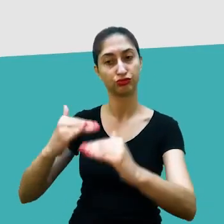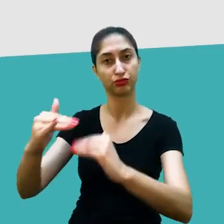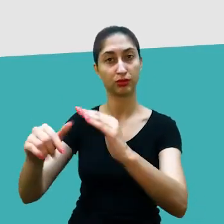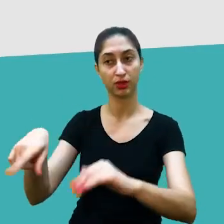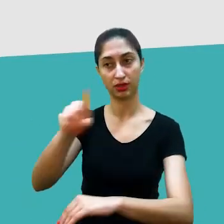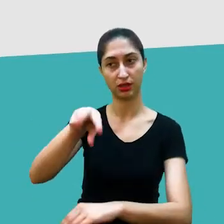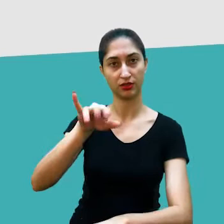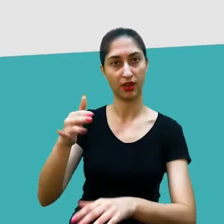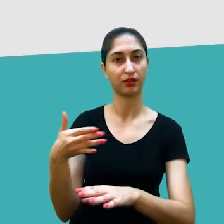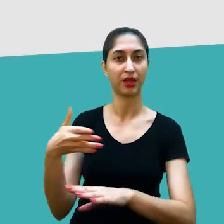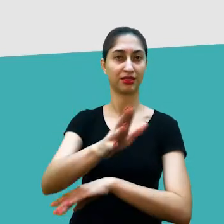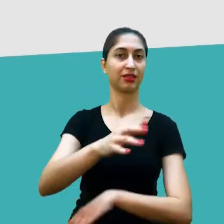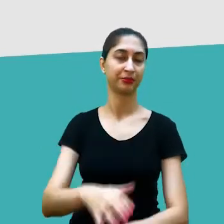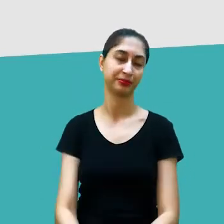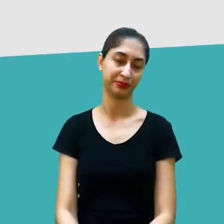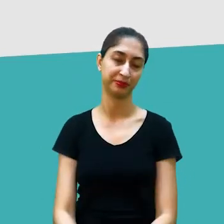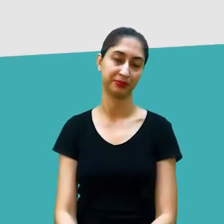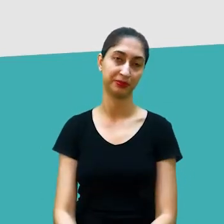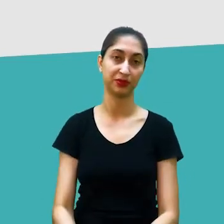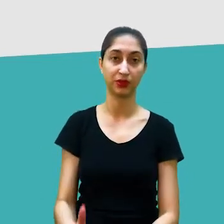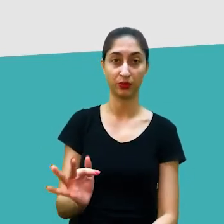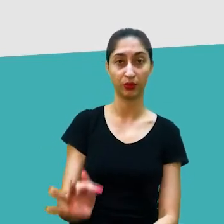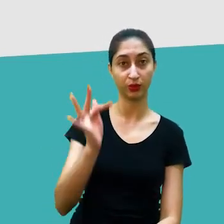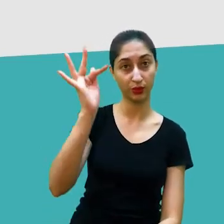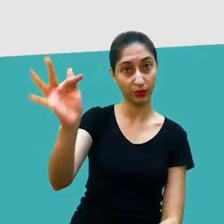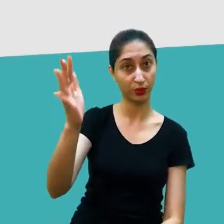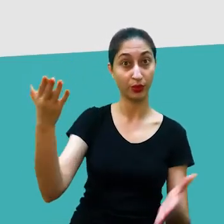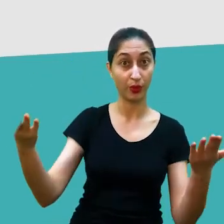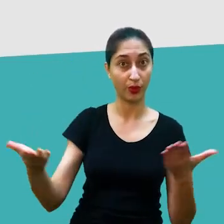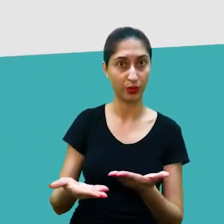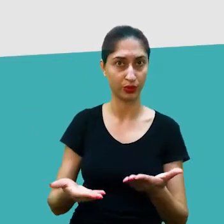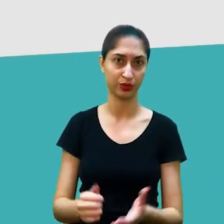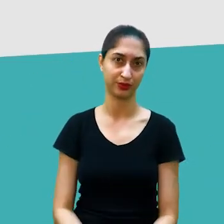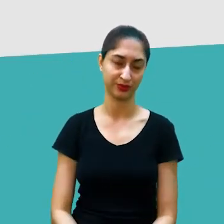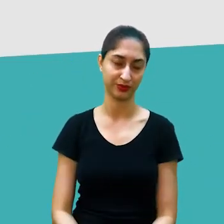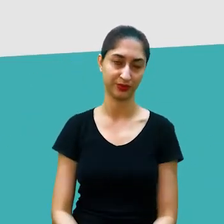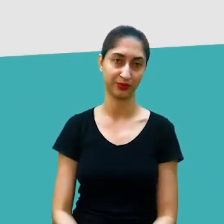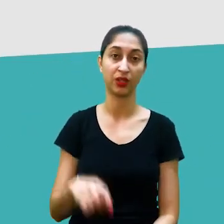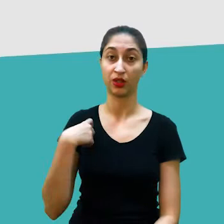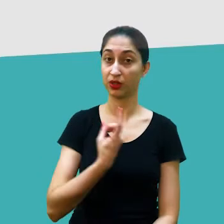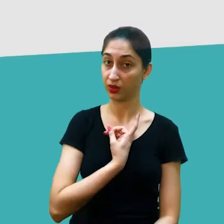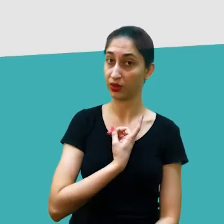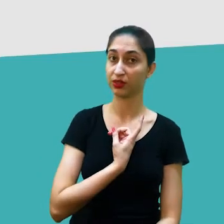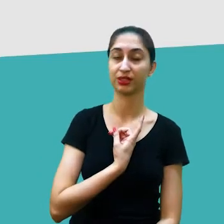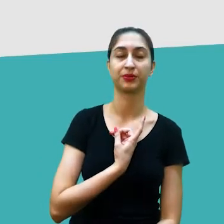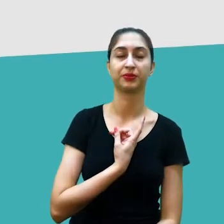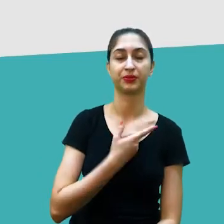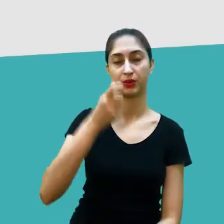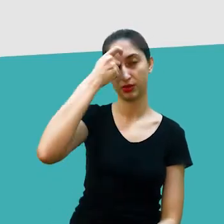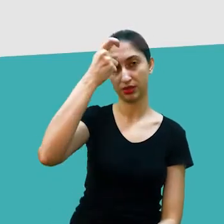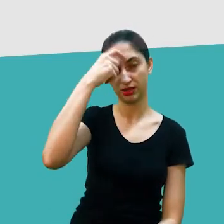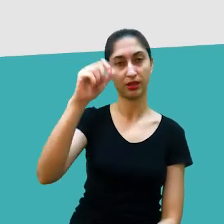vão passar depois. Então, todo o futuro é construído hoje. Se a gente não tiver consciência dos nossos atos, das